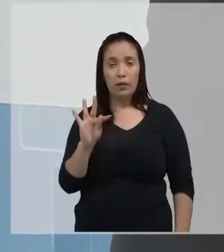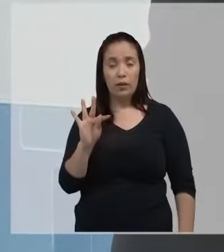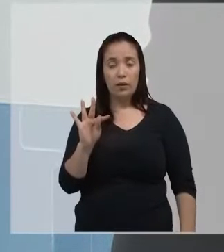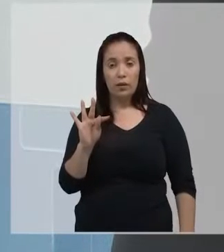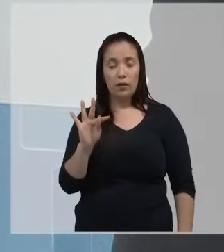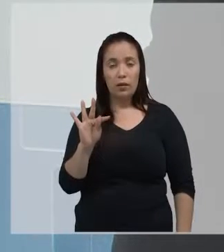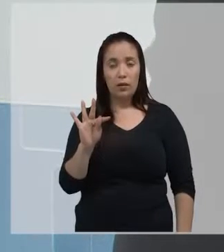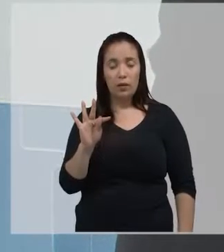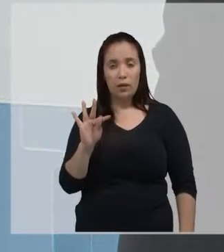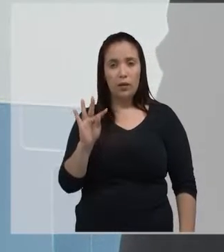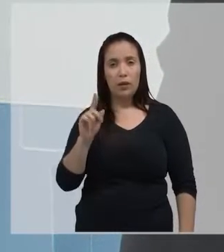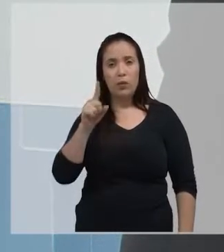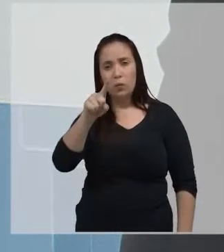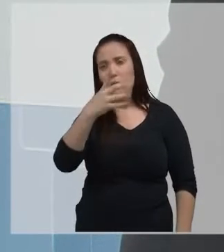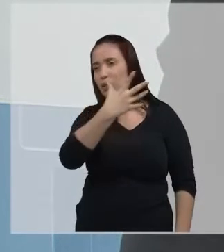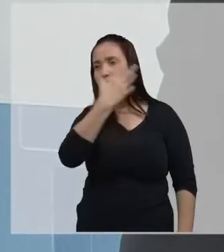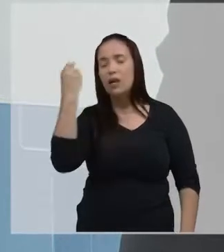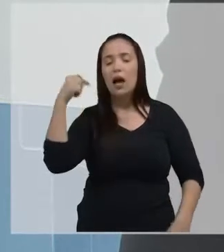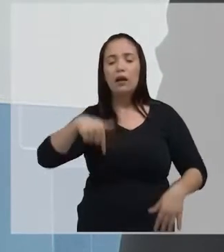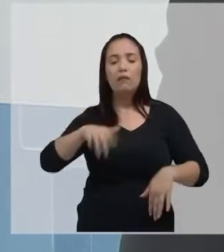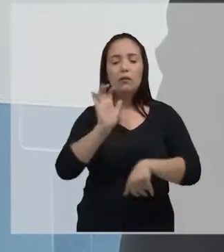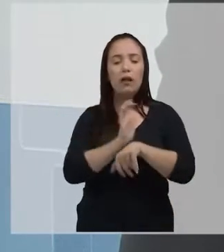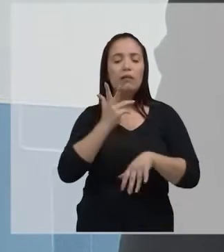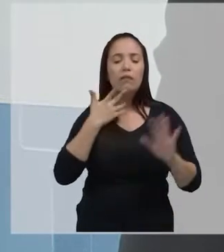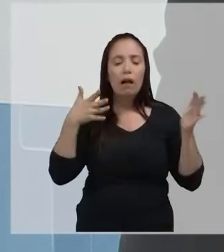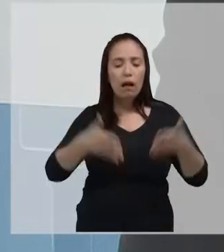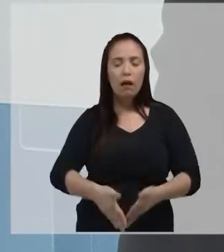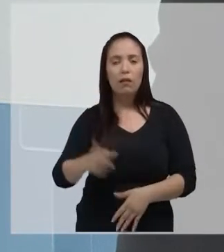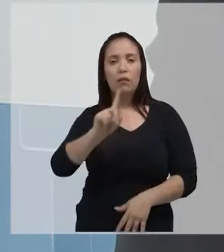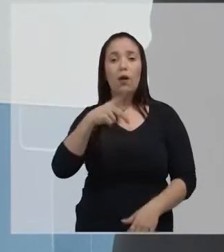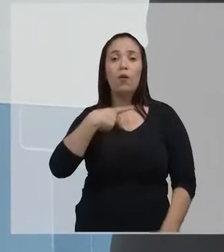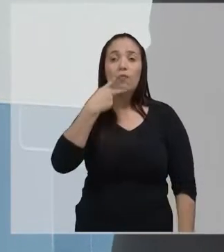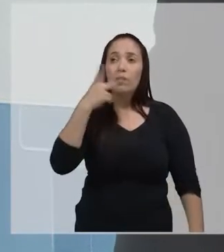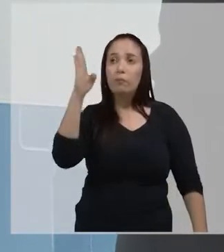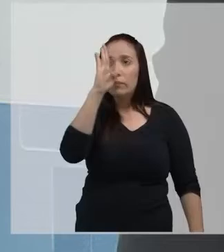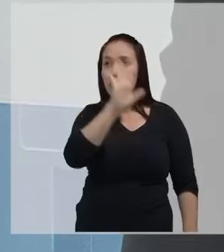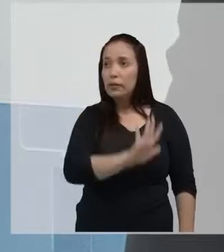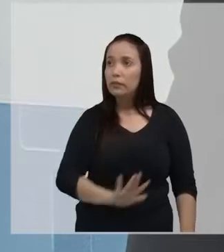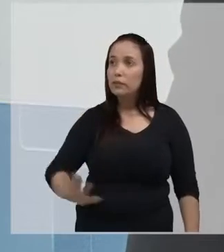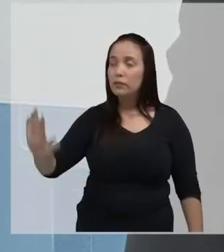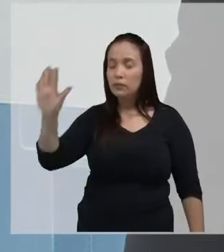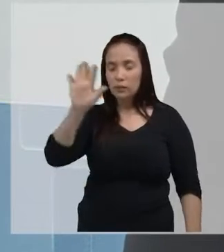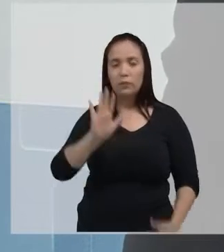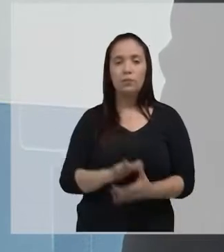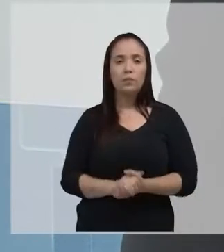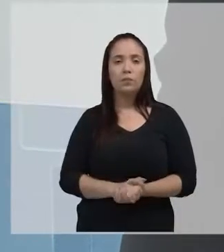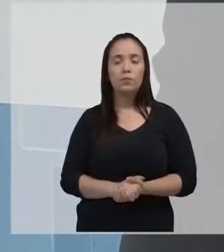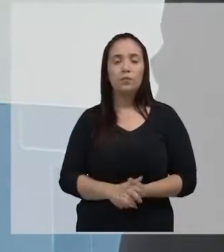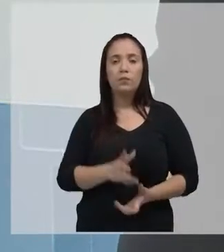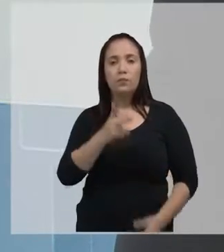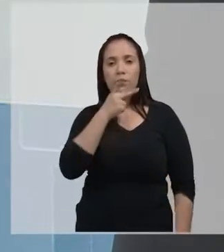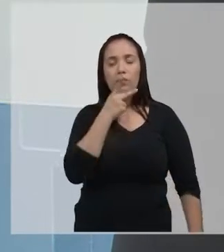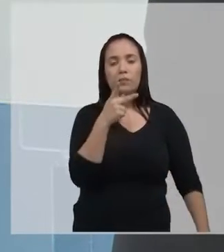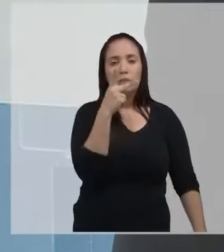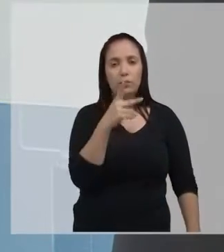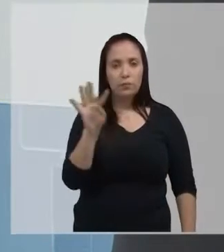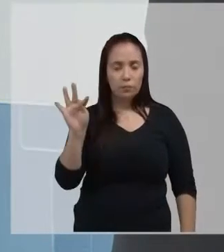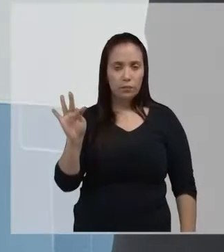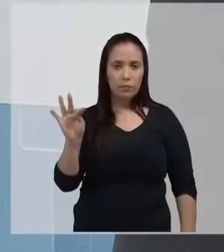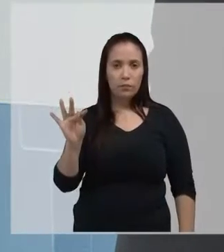quando eu falar PT, pessoal, esqueça o Ceará, né? Eu estou falando a nível nacional, né? E por que eu esqueço o Ceará? Porque o PT a nível nacional ele é